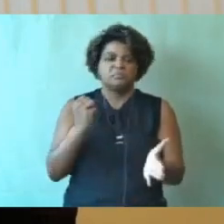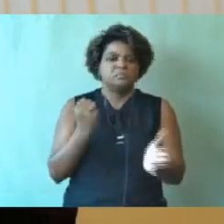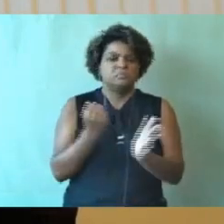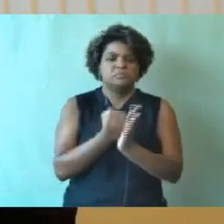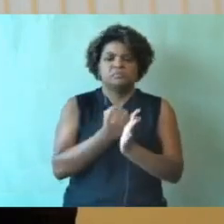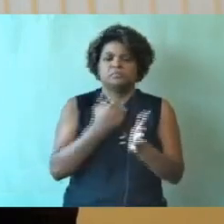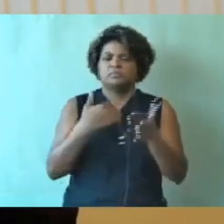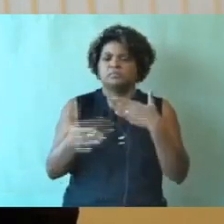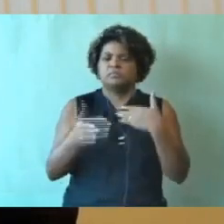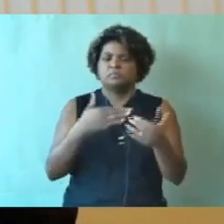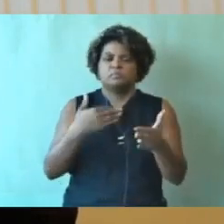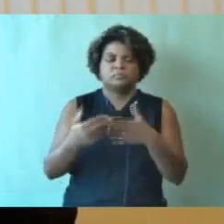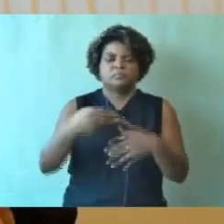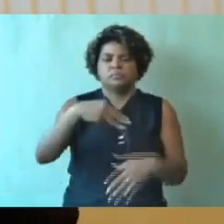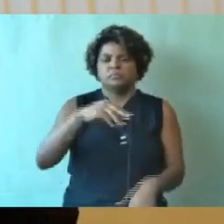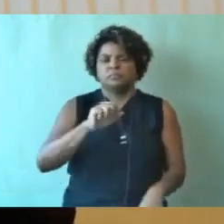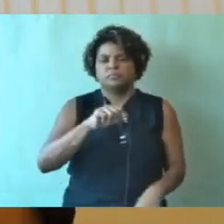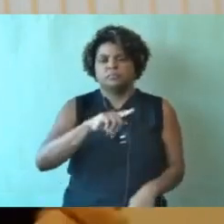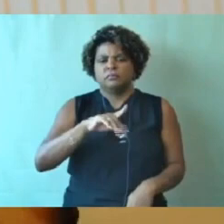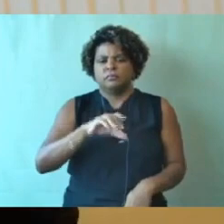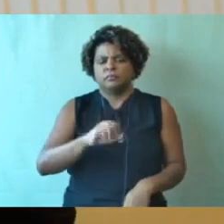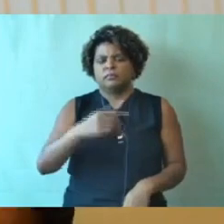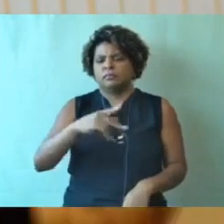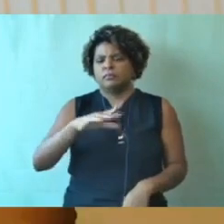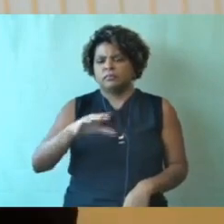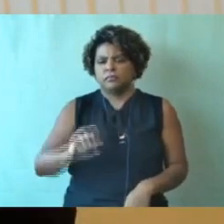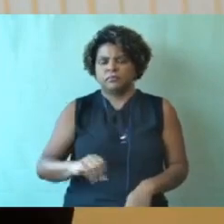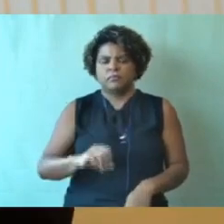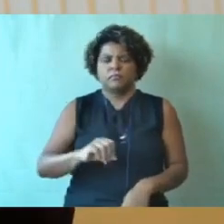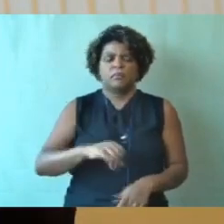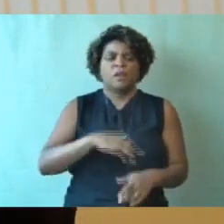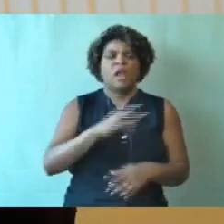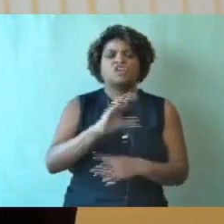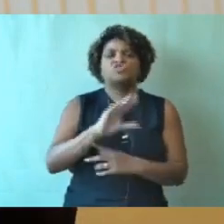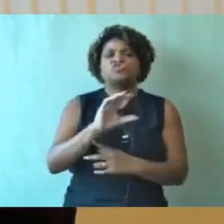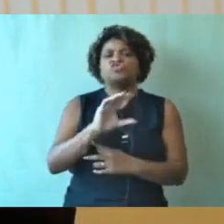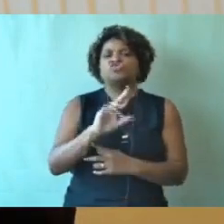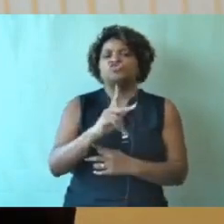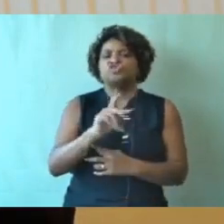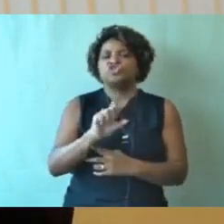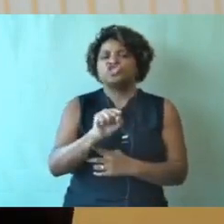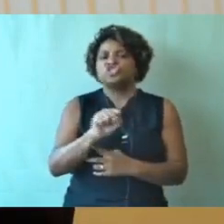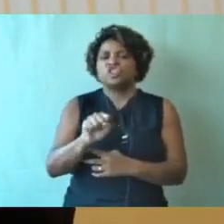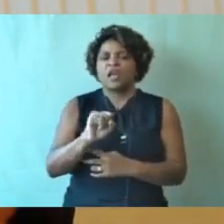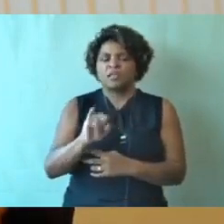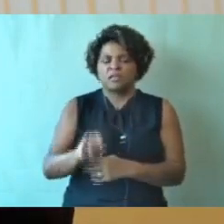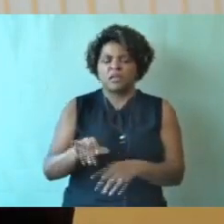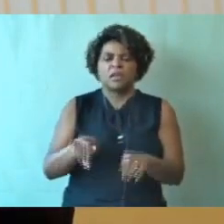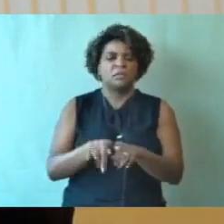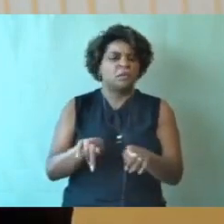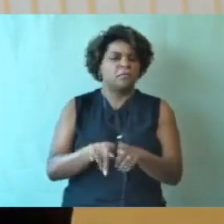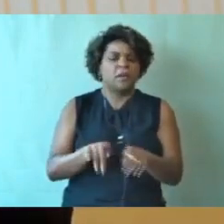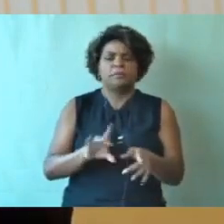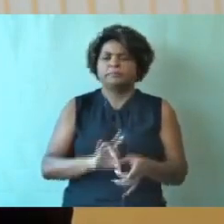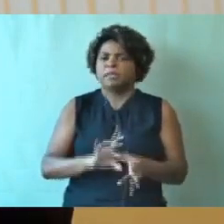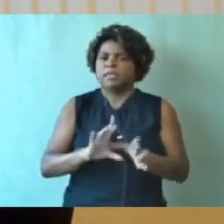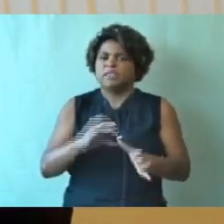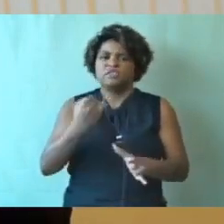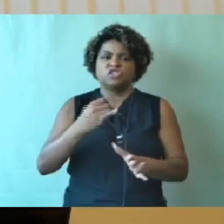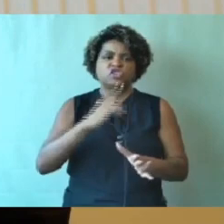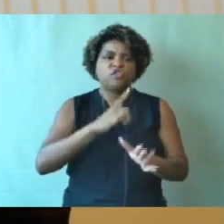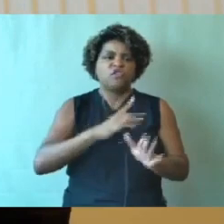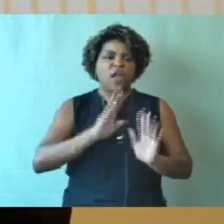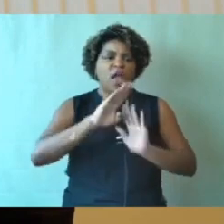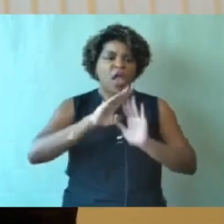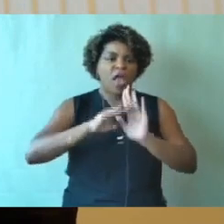dessa fabricante de carroceria. Chassi Volkswagen, Mercedes-Benz, Volvo, Scania. Não tem entrada Volvo aqui, nem Scania, no Urbano Belo Horizonte, só